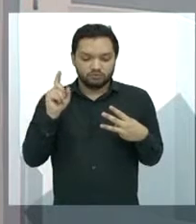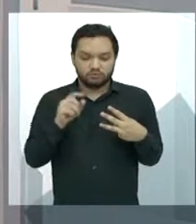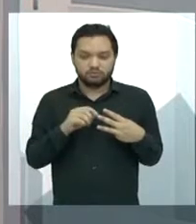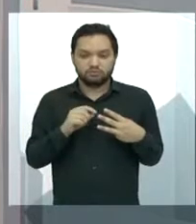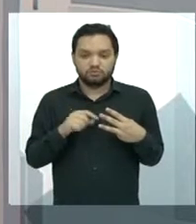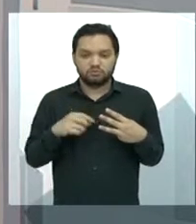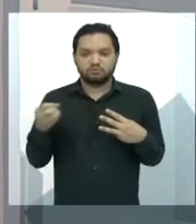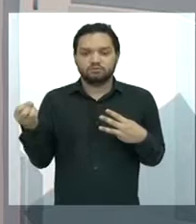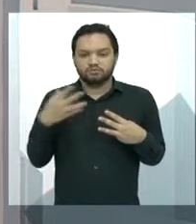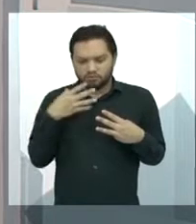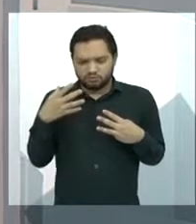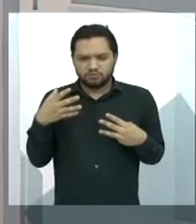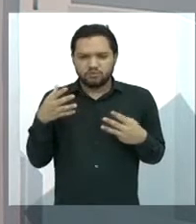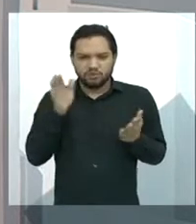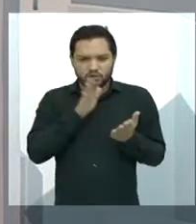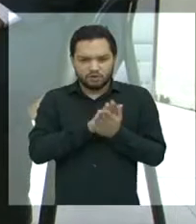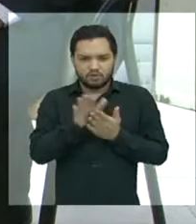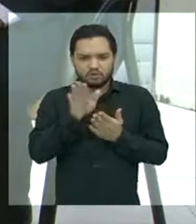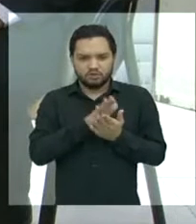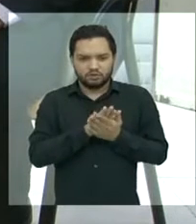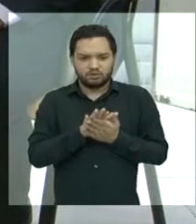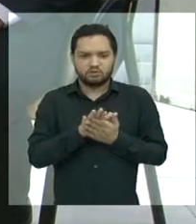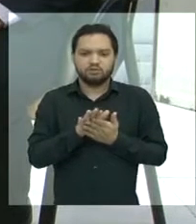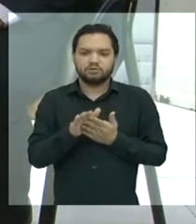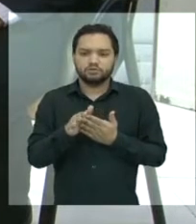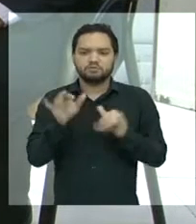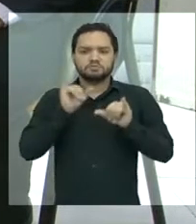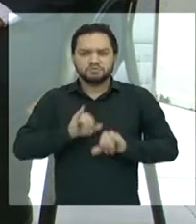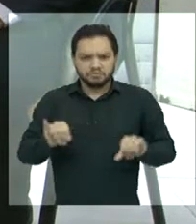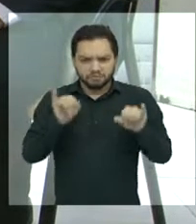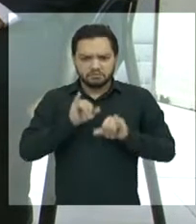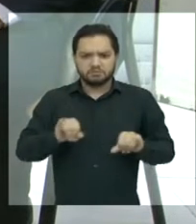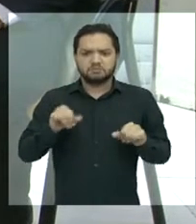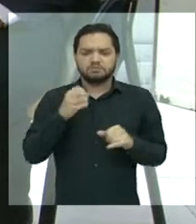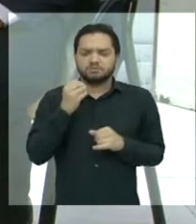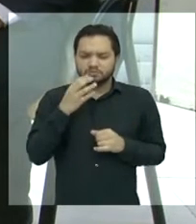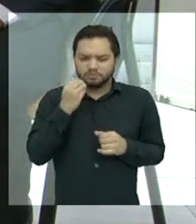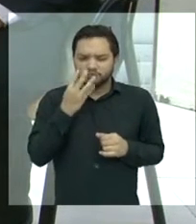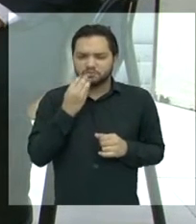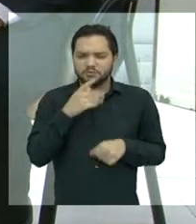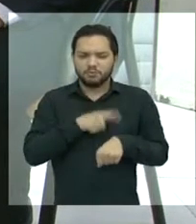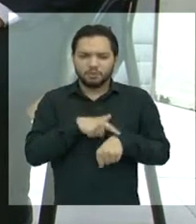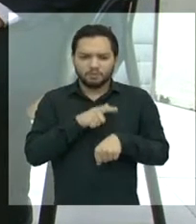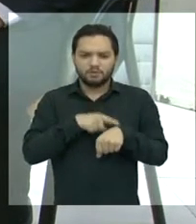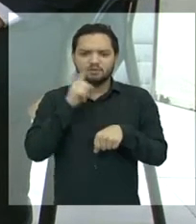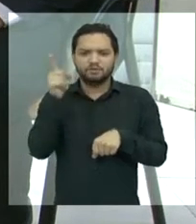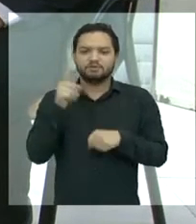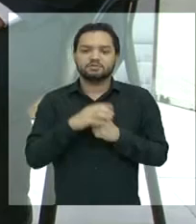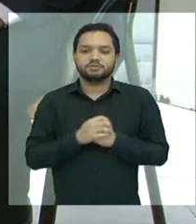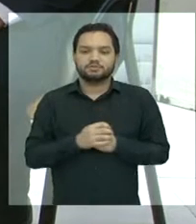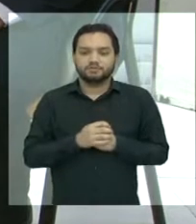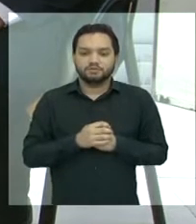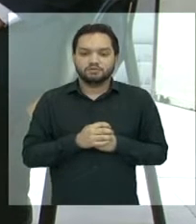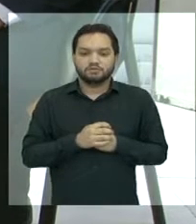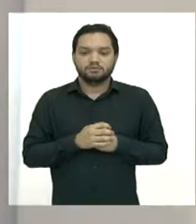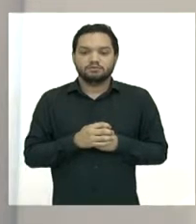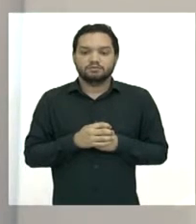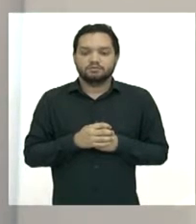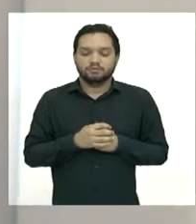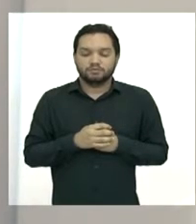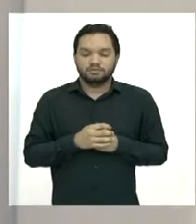lançamento bastante promovido, muito gostoso. Né? Foi muito gostoso. Foi assim, bom, um lançamento muito